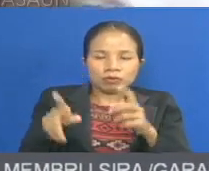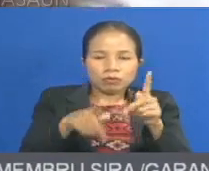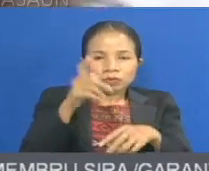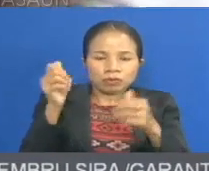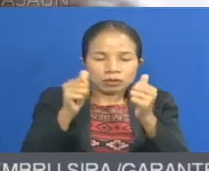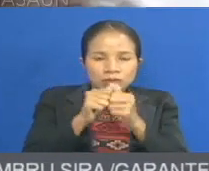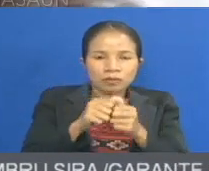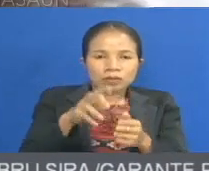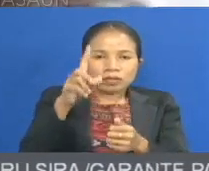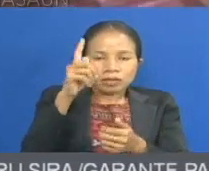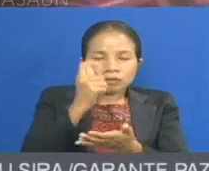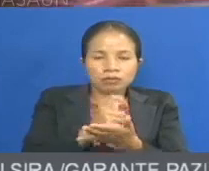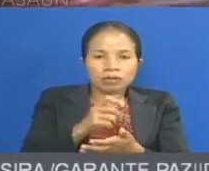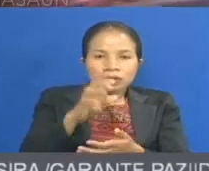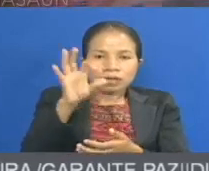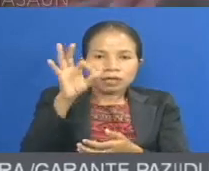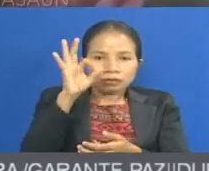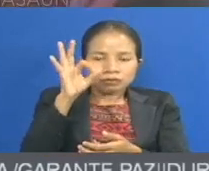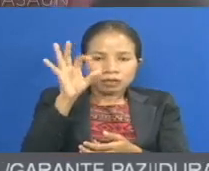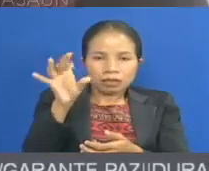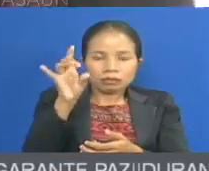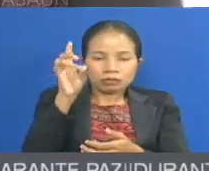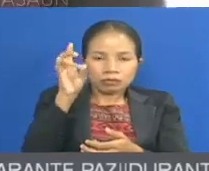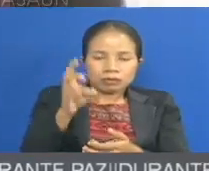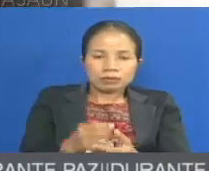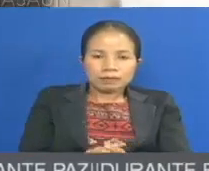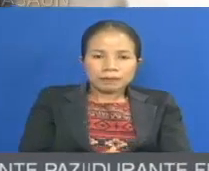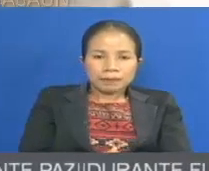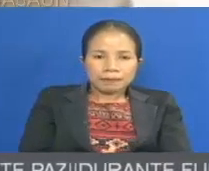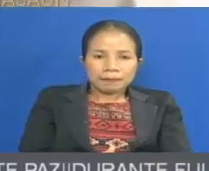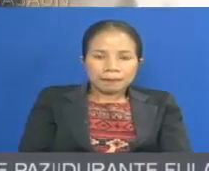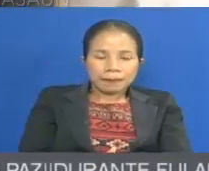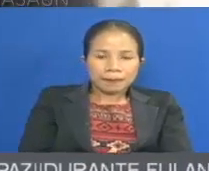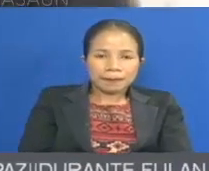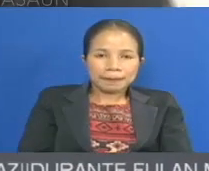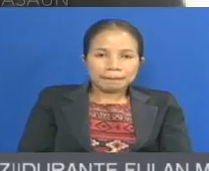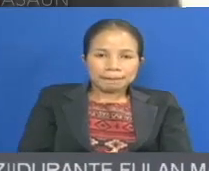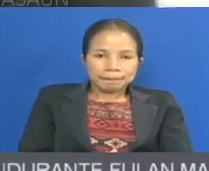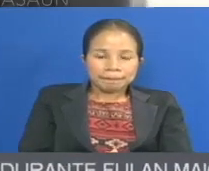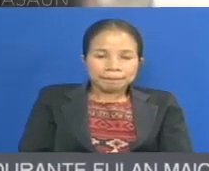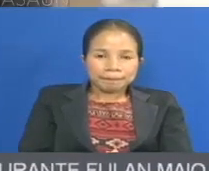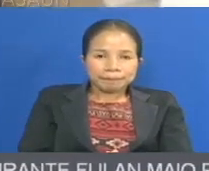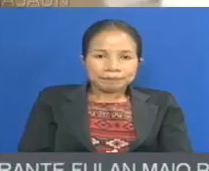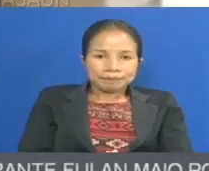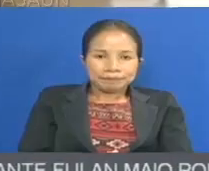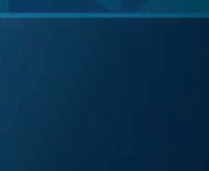mamutu, riung ida atu situ resing. Husi Baucau, Pedro Almeida, RTTali.